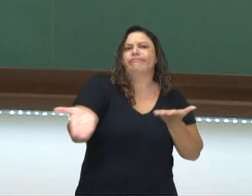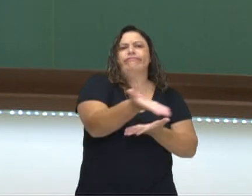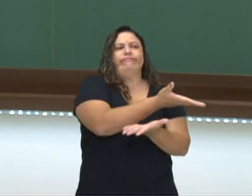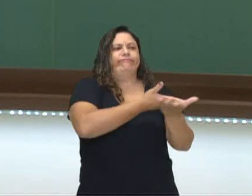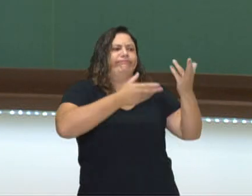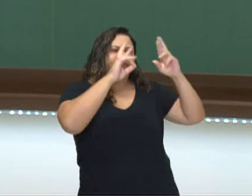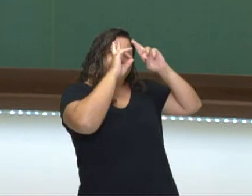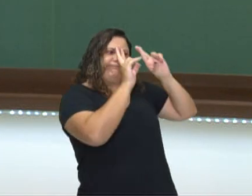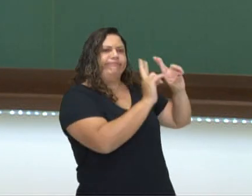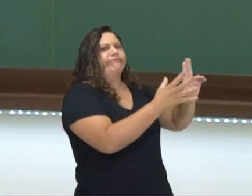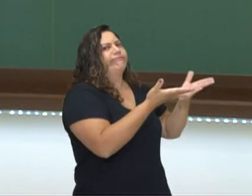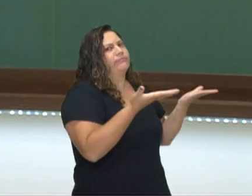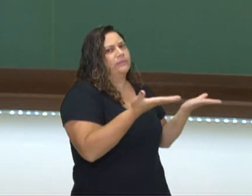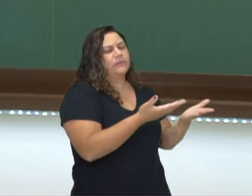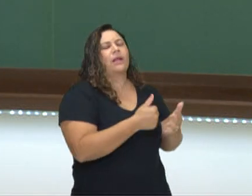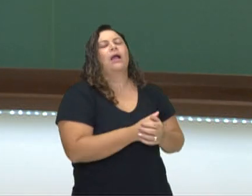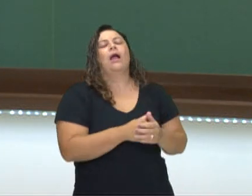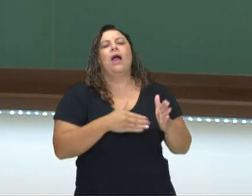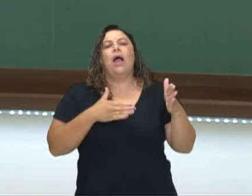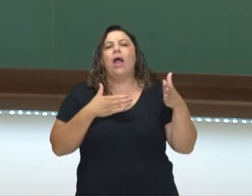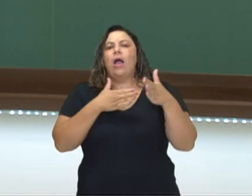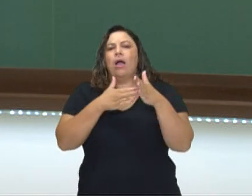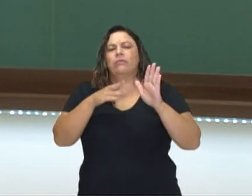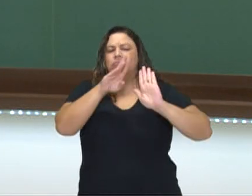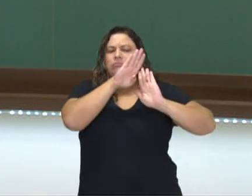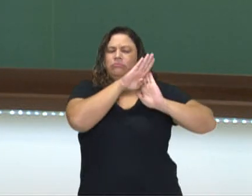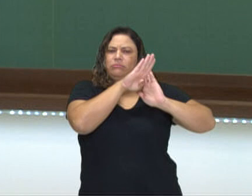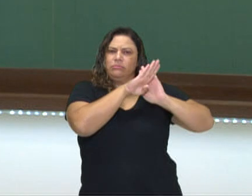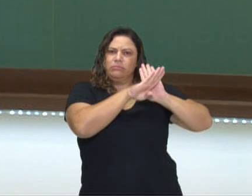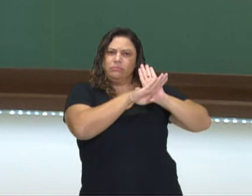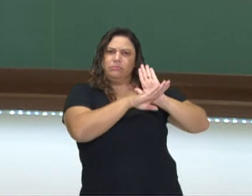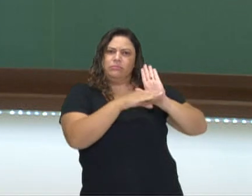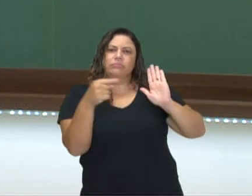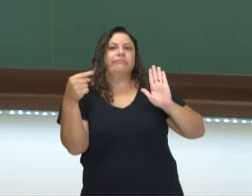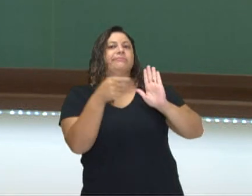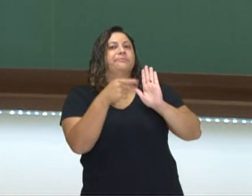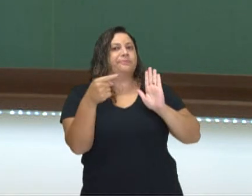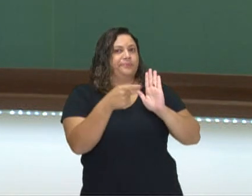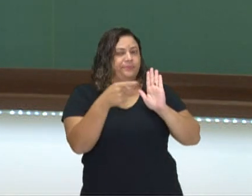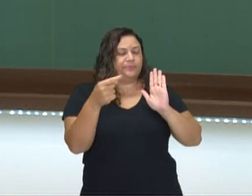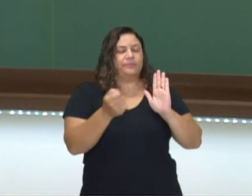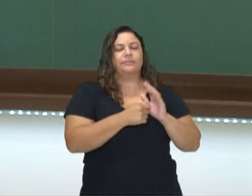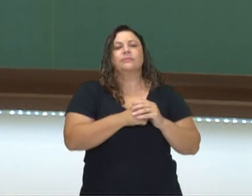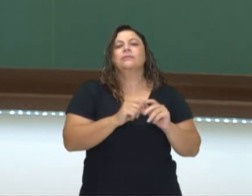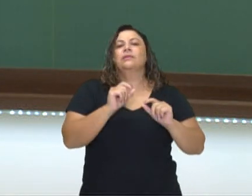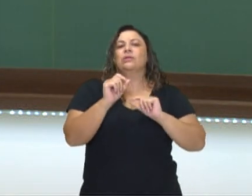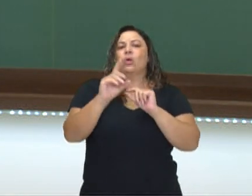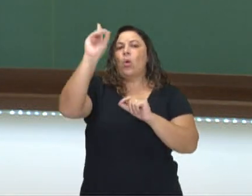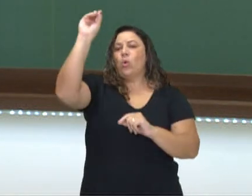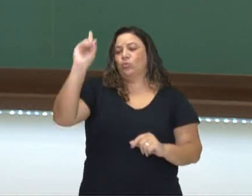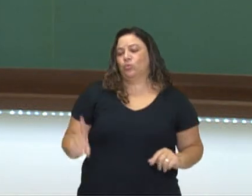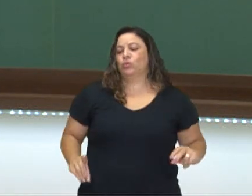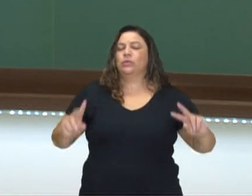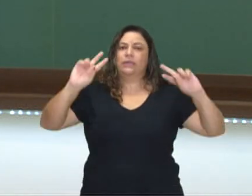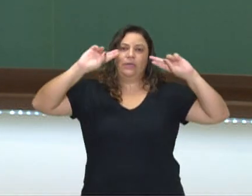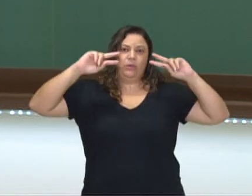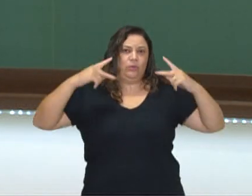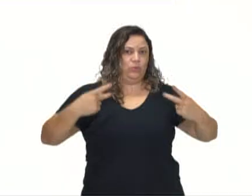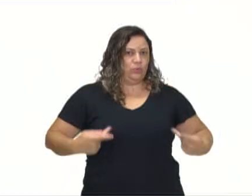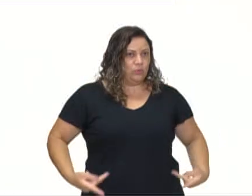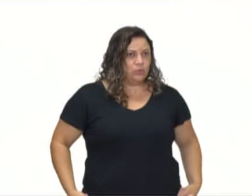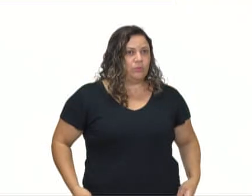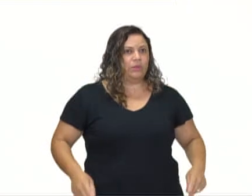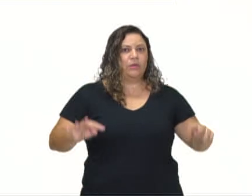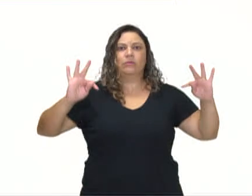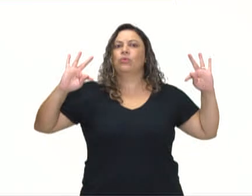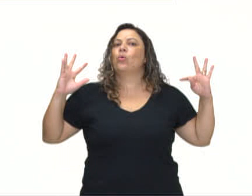limite, ele obedece um critério muito específico, que é o critério dos chamados direitos humanos. Nem todas